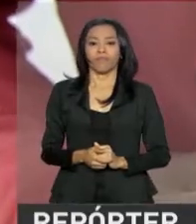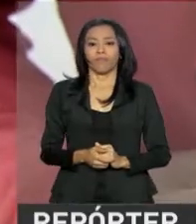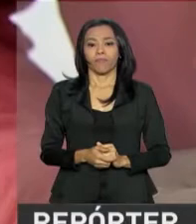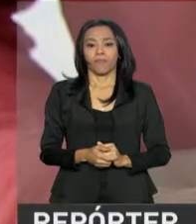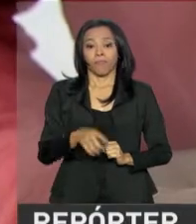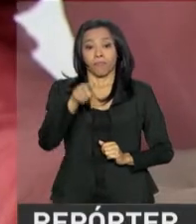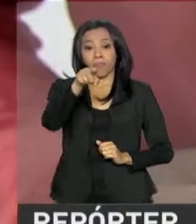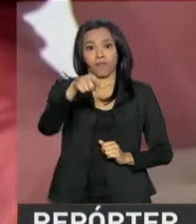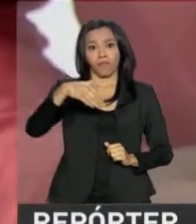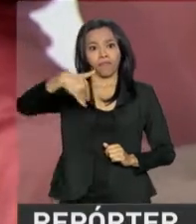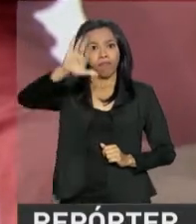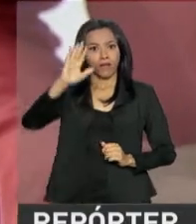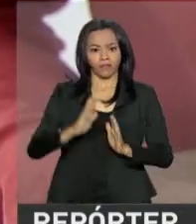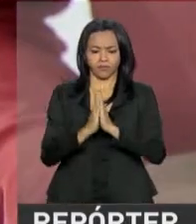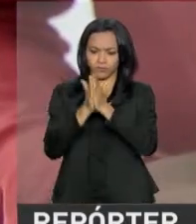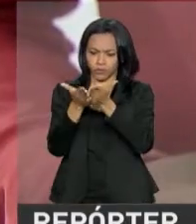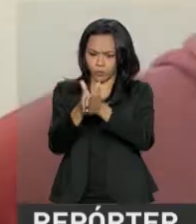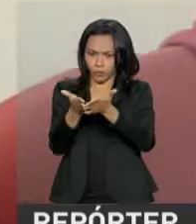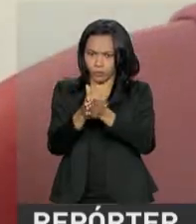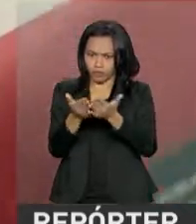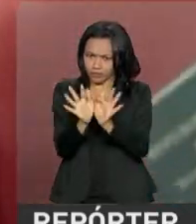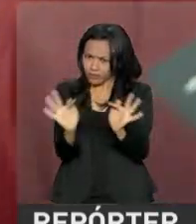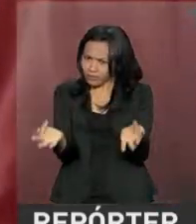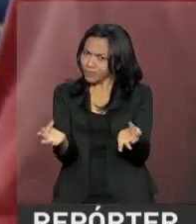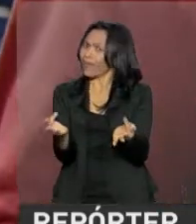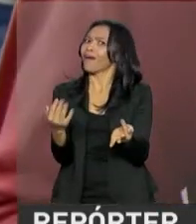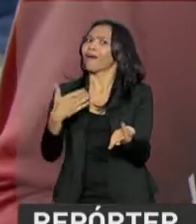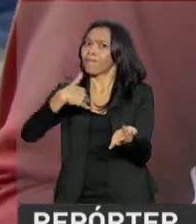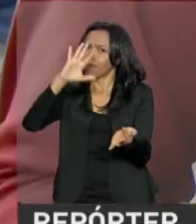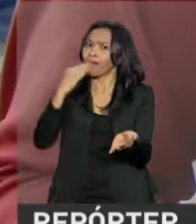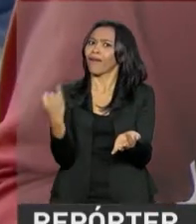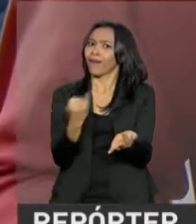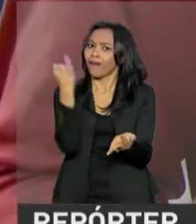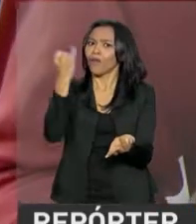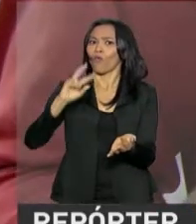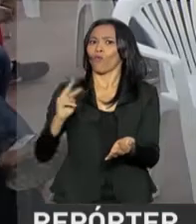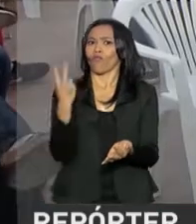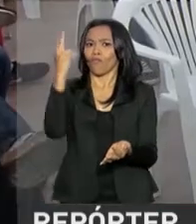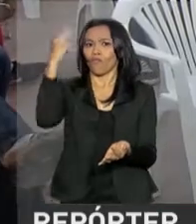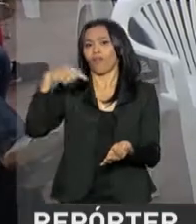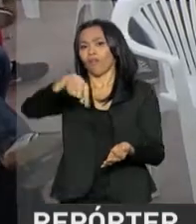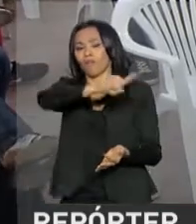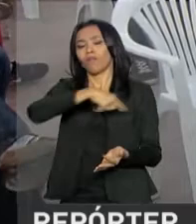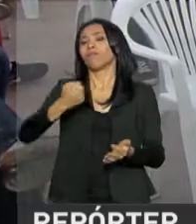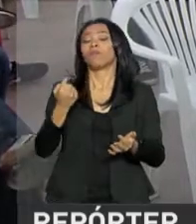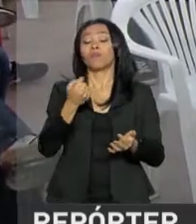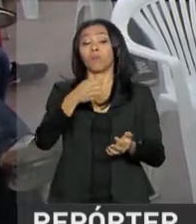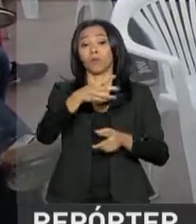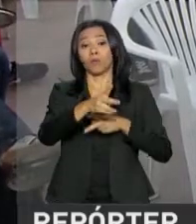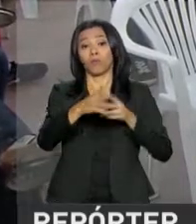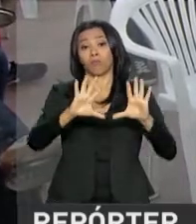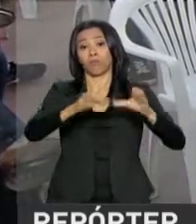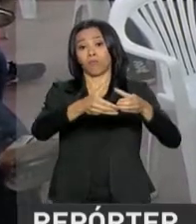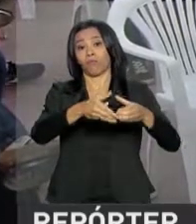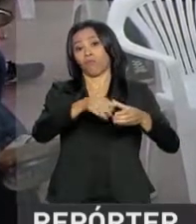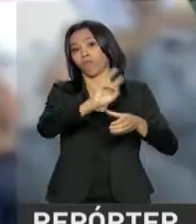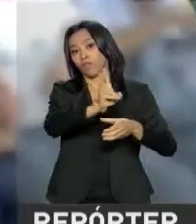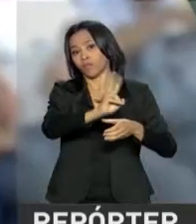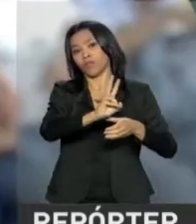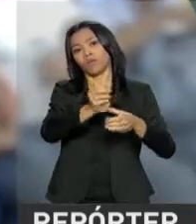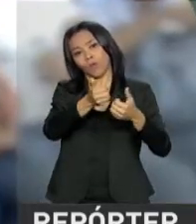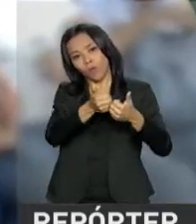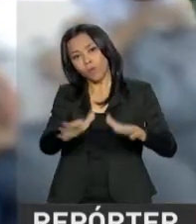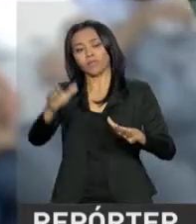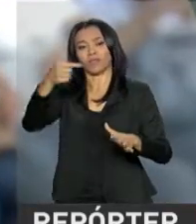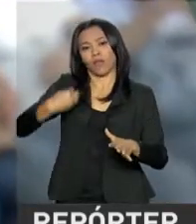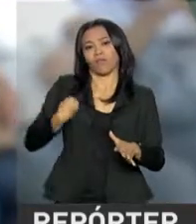mais do que um simples documento a carteira de trabalho representa para esses venezuelanos a chance de recomeçar é